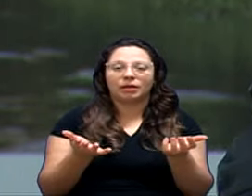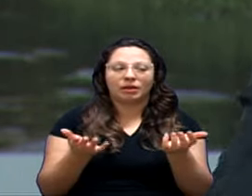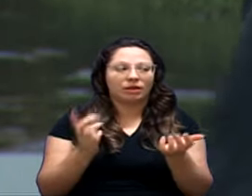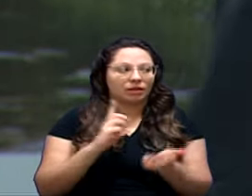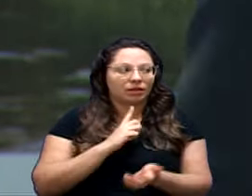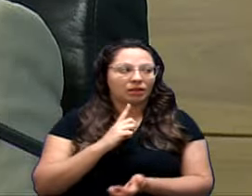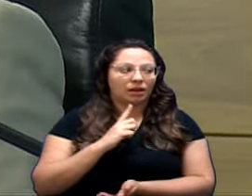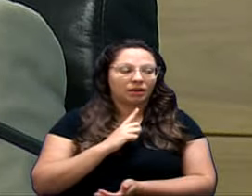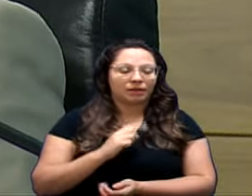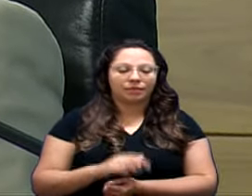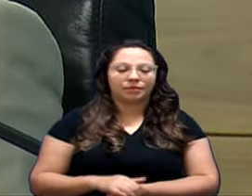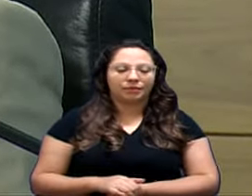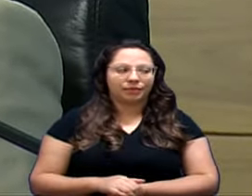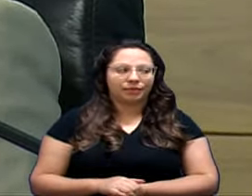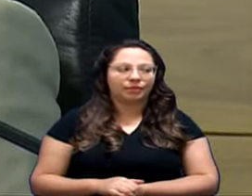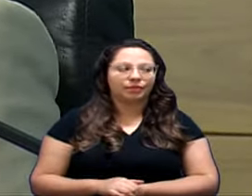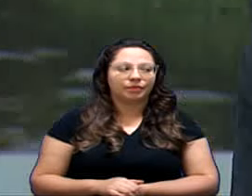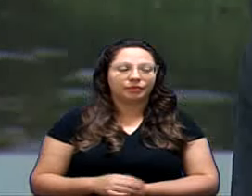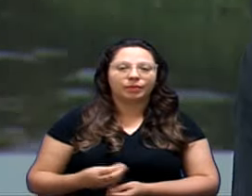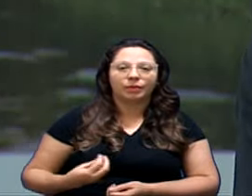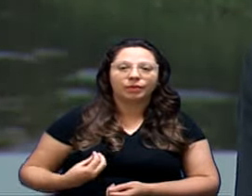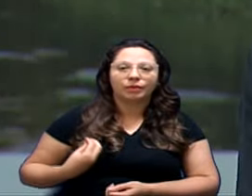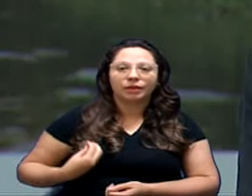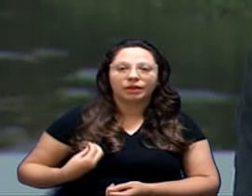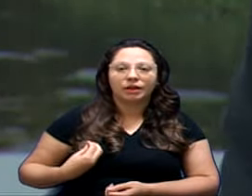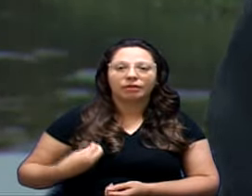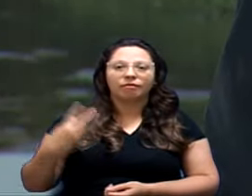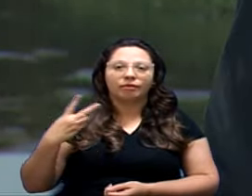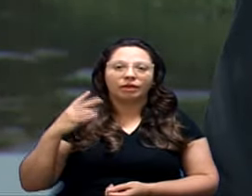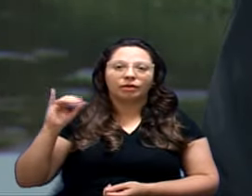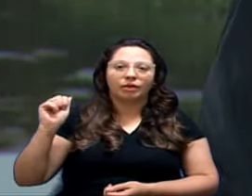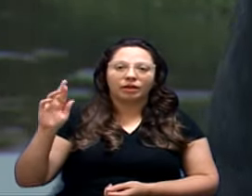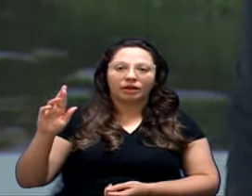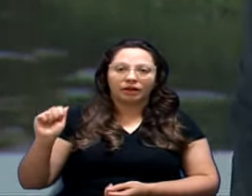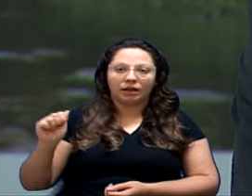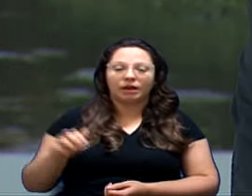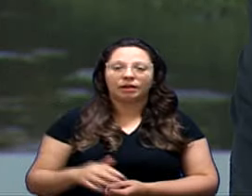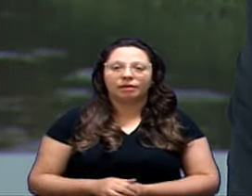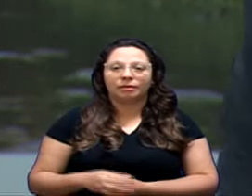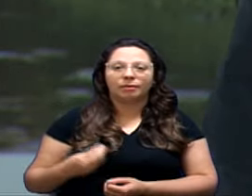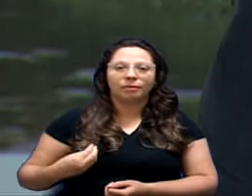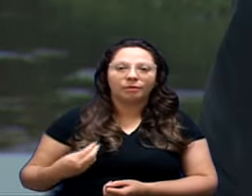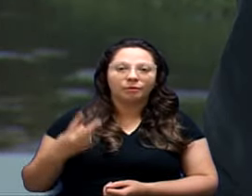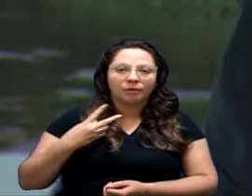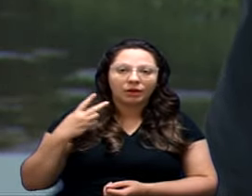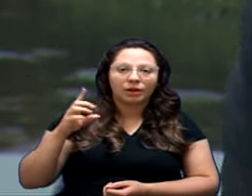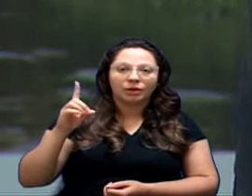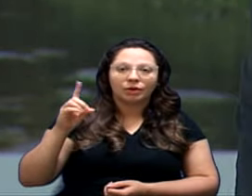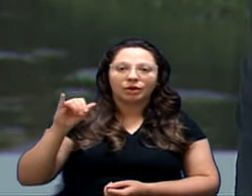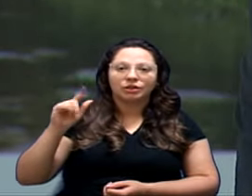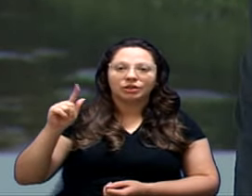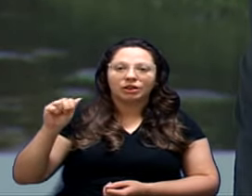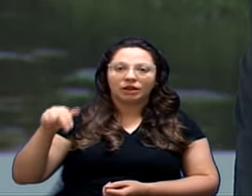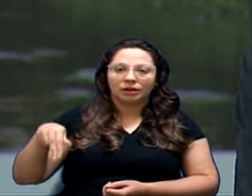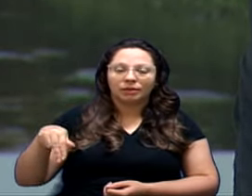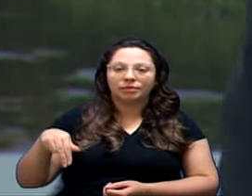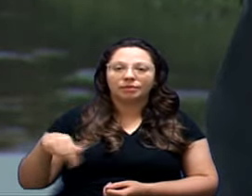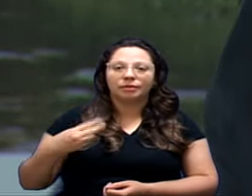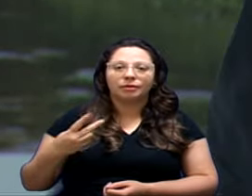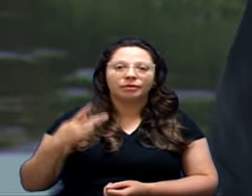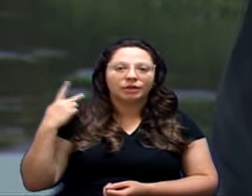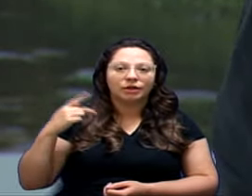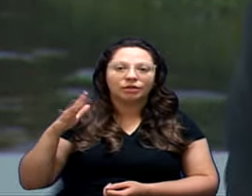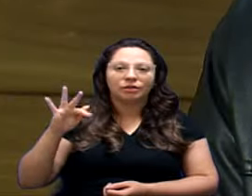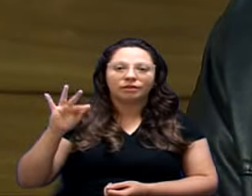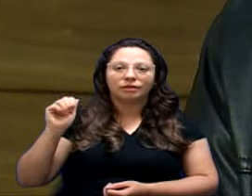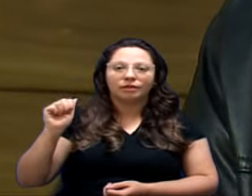estendida nós contamos com a presença da vereadora Iara Bernarde Vereador Dylan Dantas Vereador Fausto